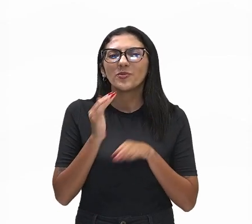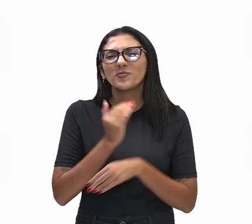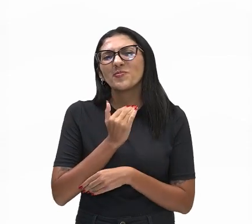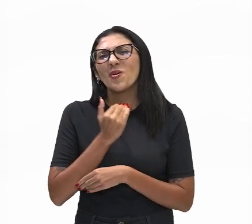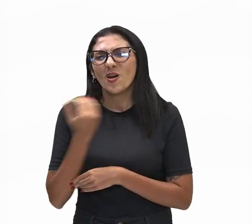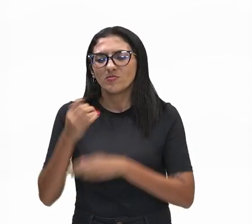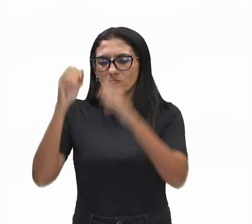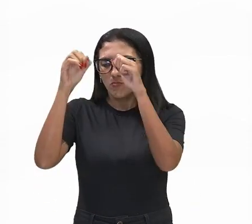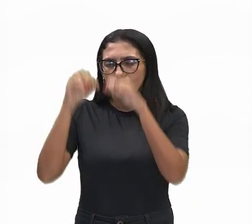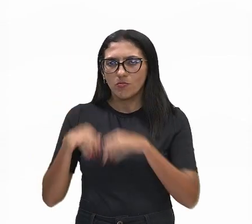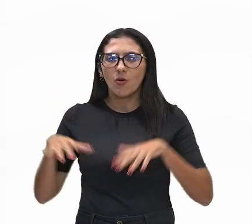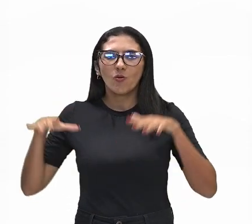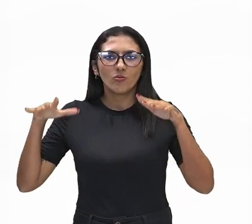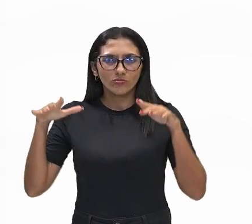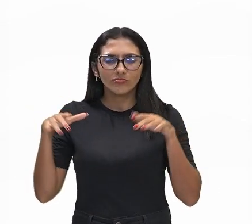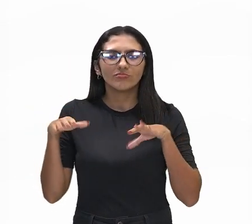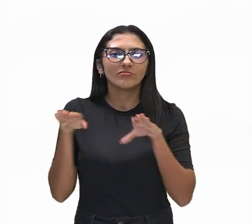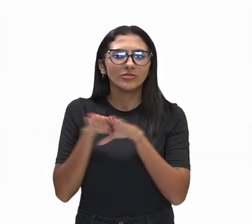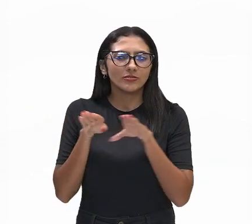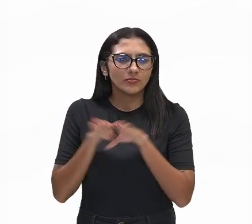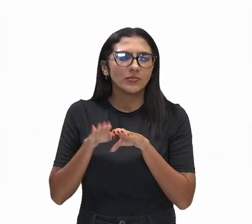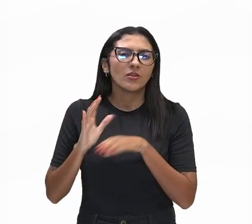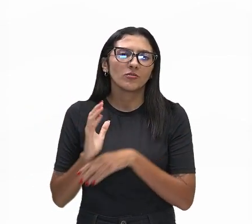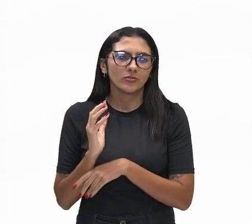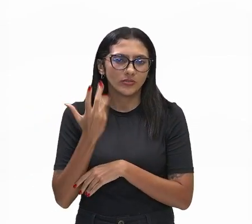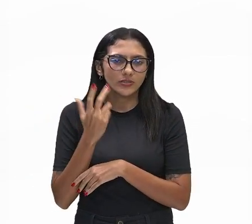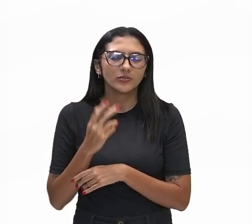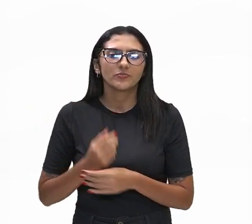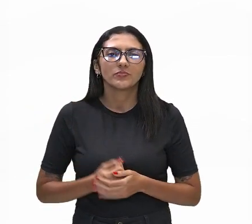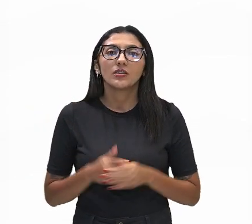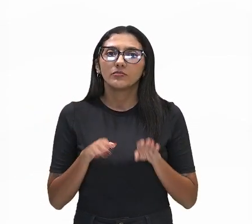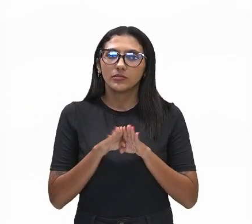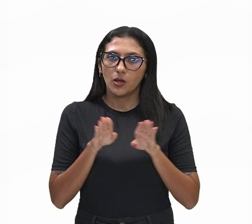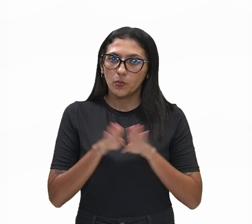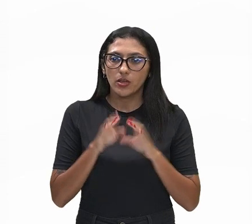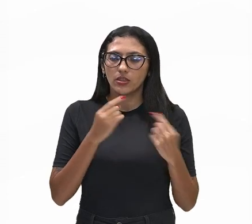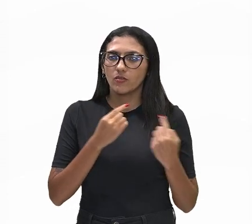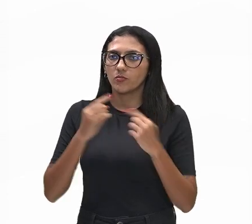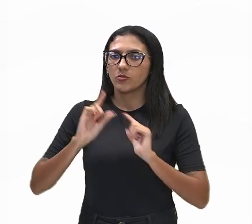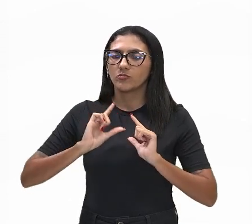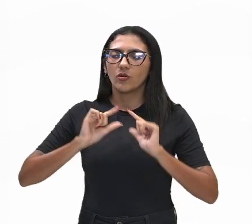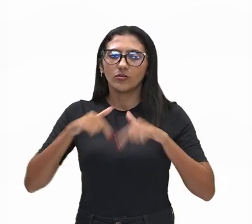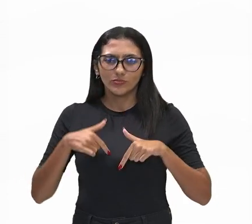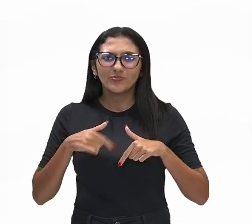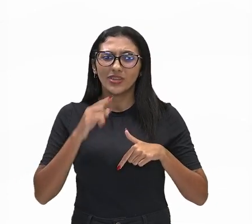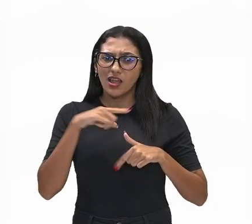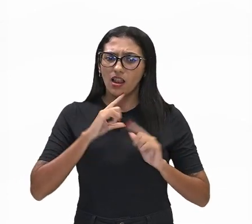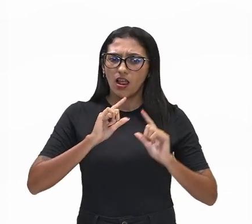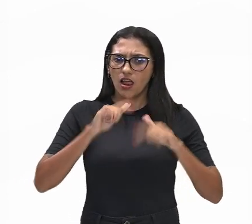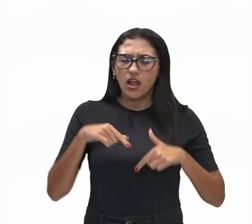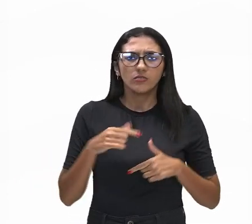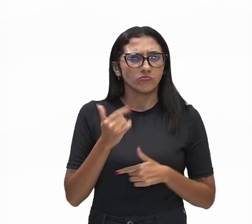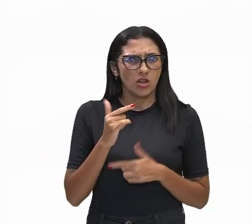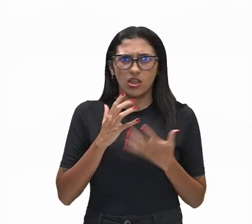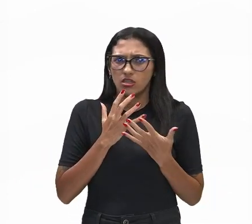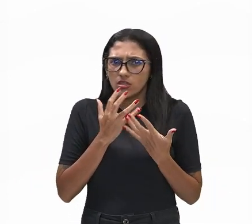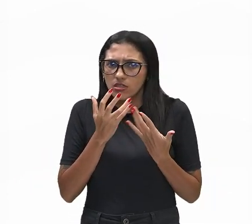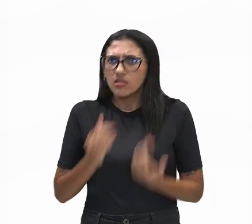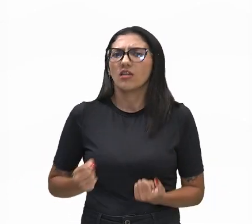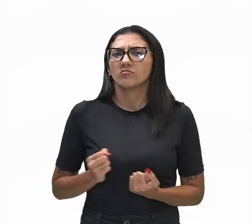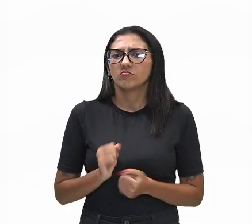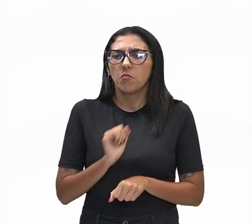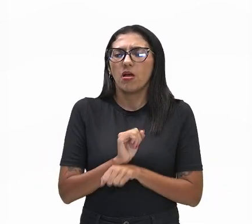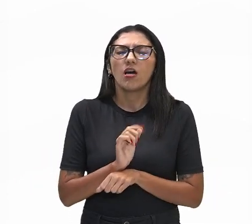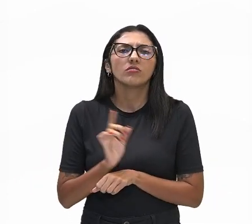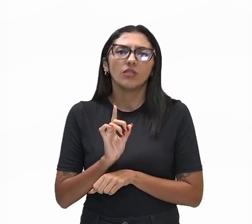foram retaliatórios e que foram realizados por Israel, porque Israel ali não vai aceitar, né, o que está